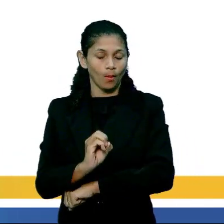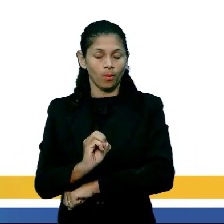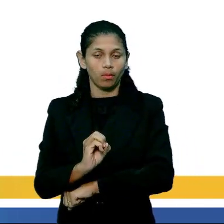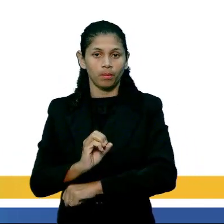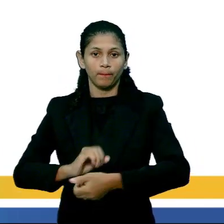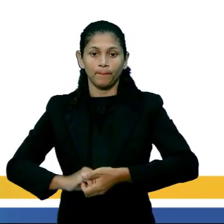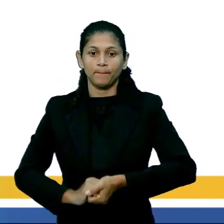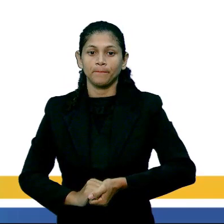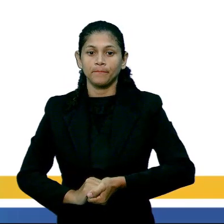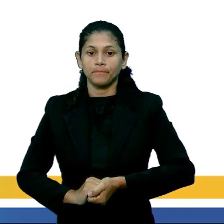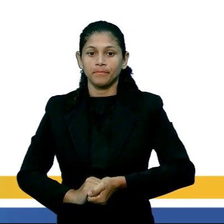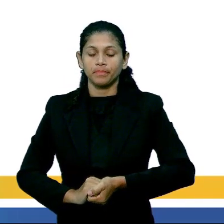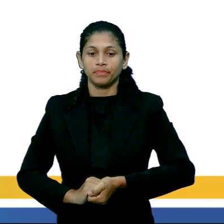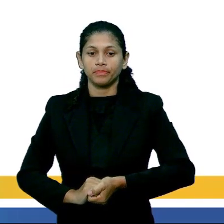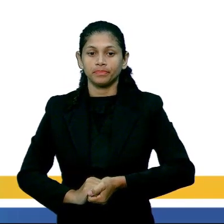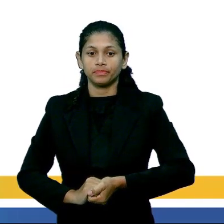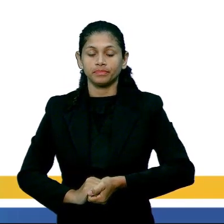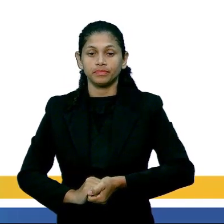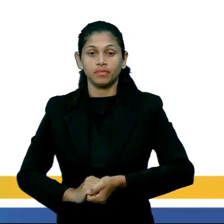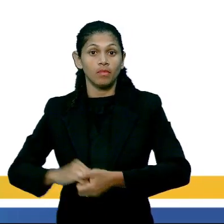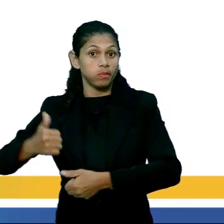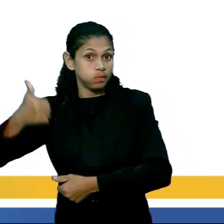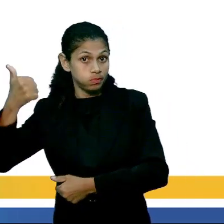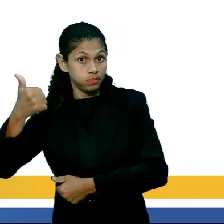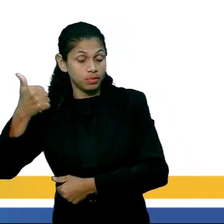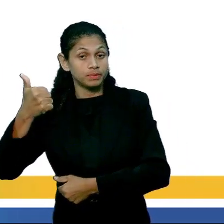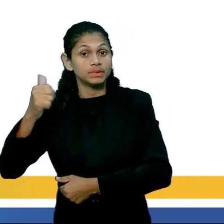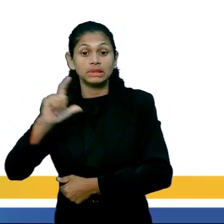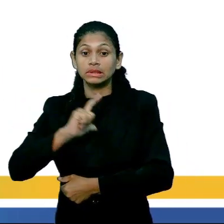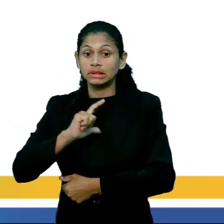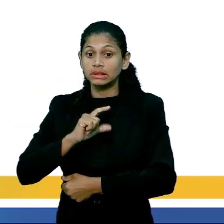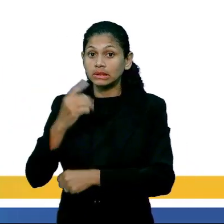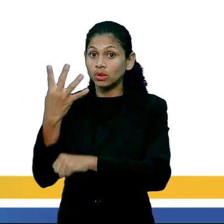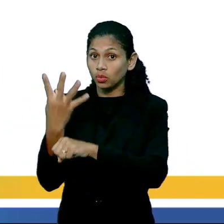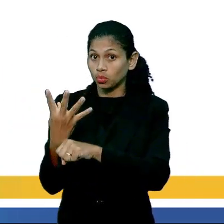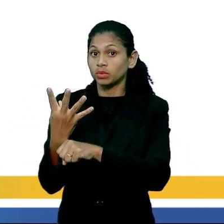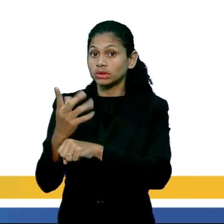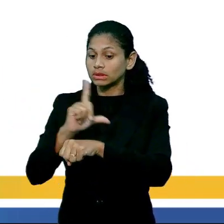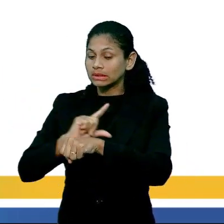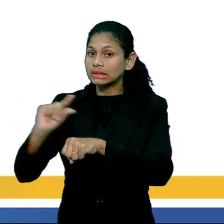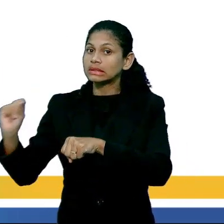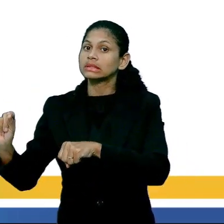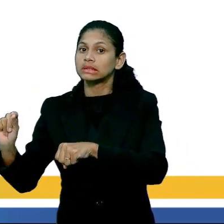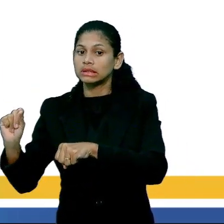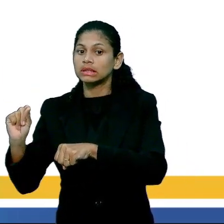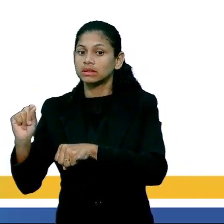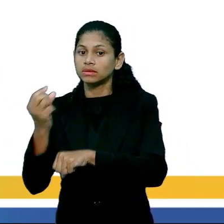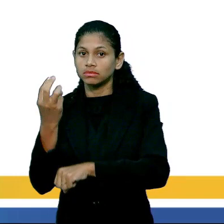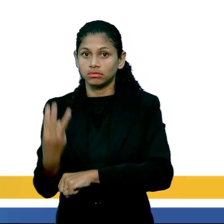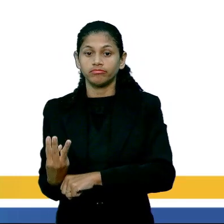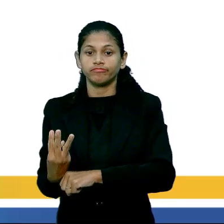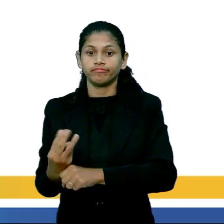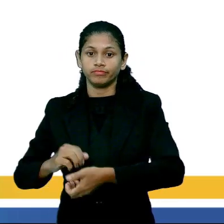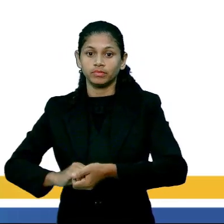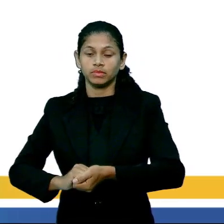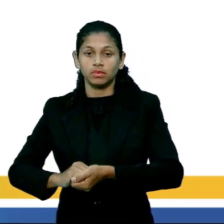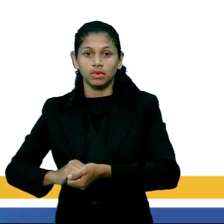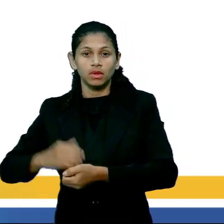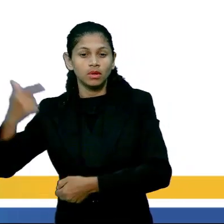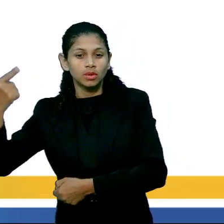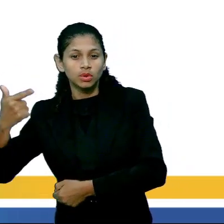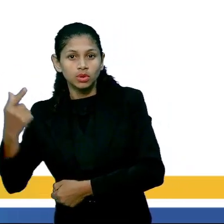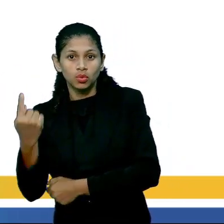no primeiro andar nós temos quatro só que sai três no segundo andar entra um e sai